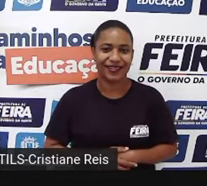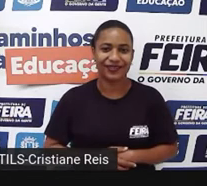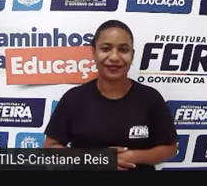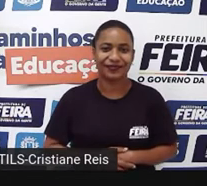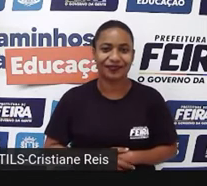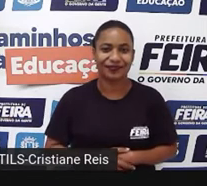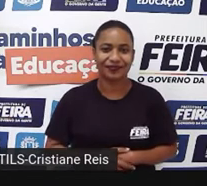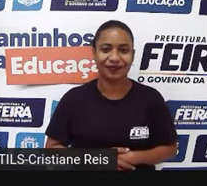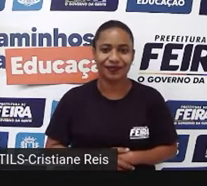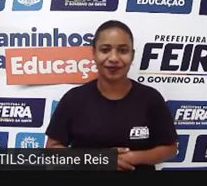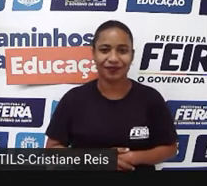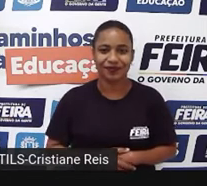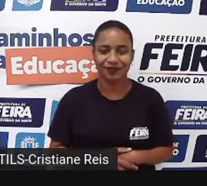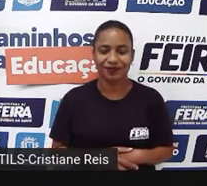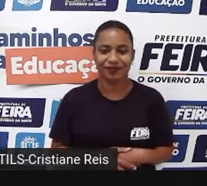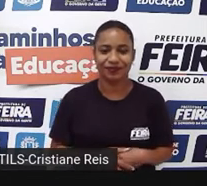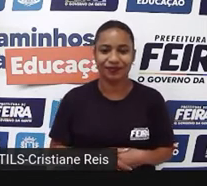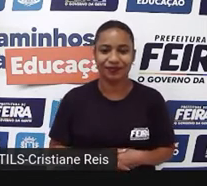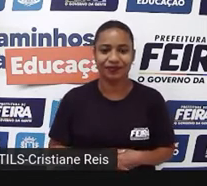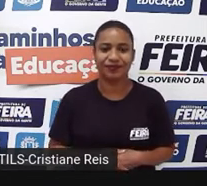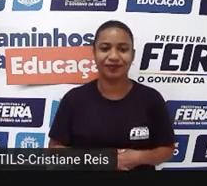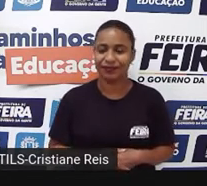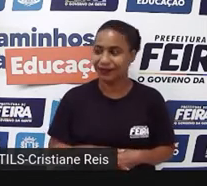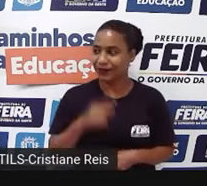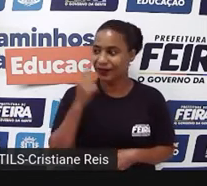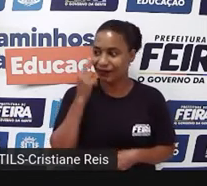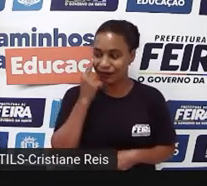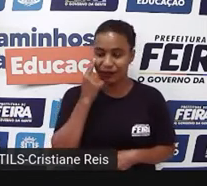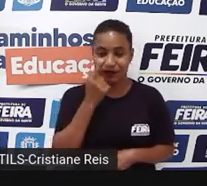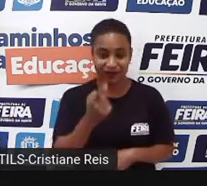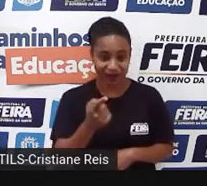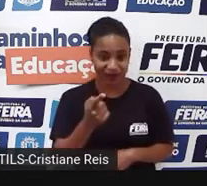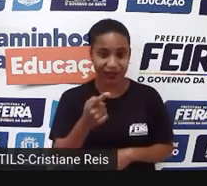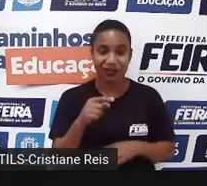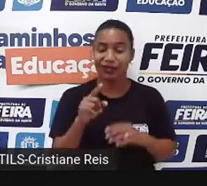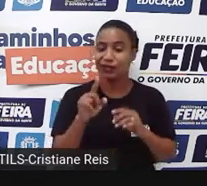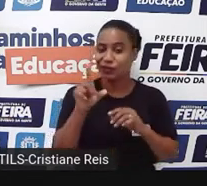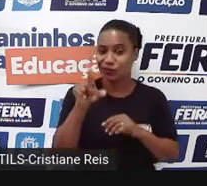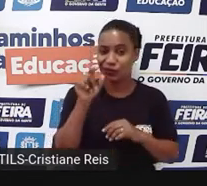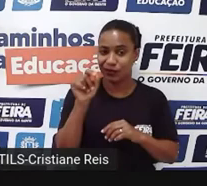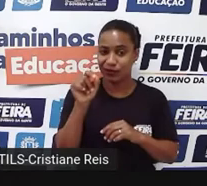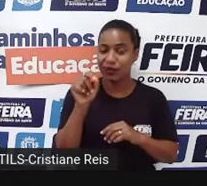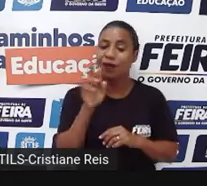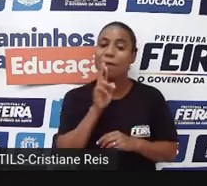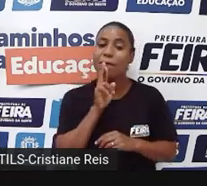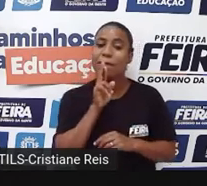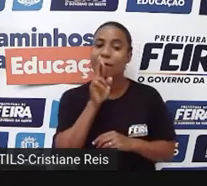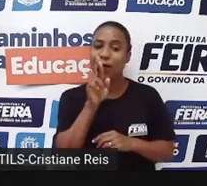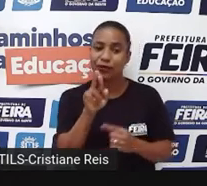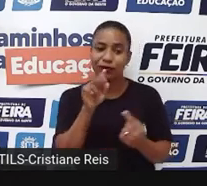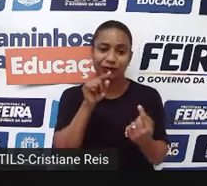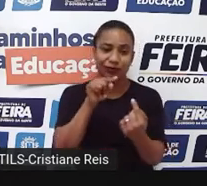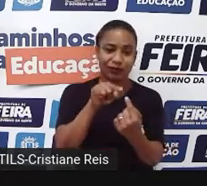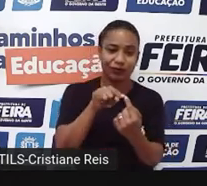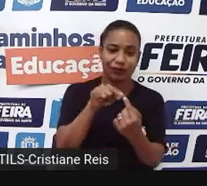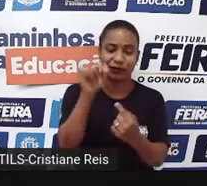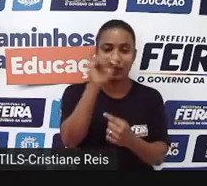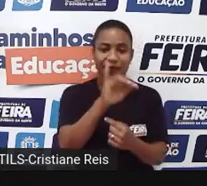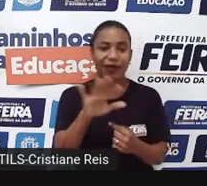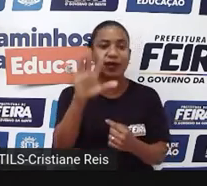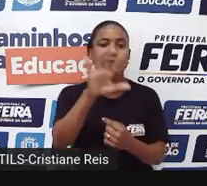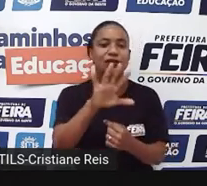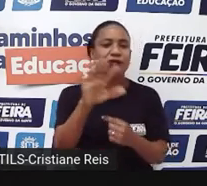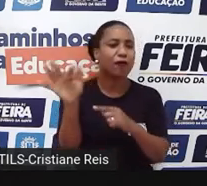answer according to the film picture. Então, vamos escolher a resposta correta de acordo com a imagem do